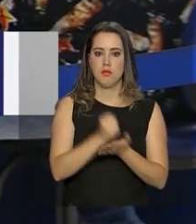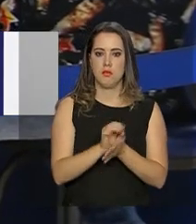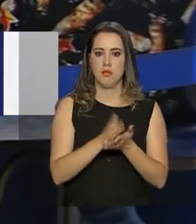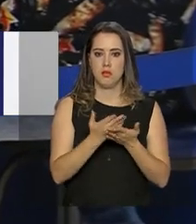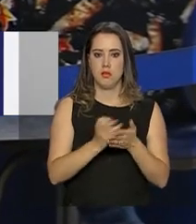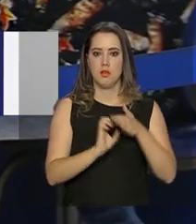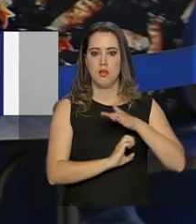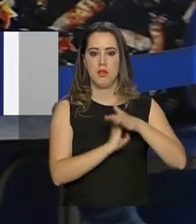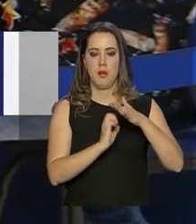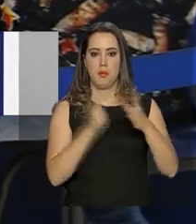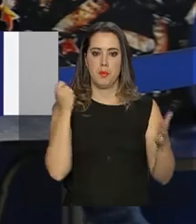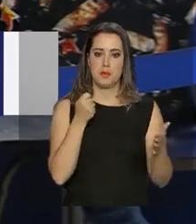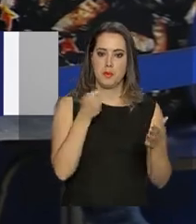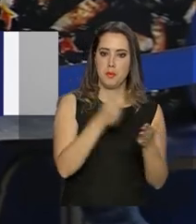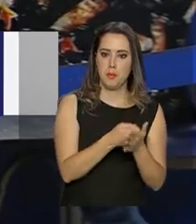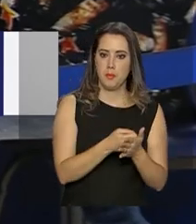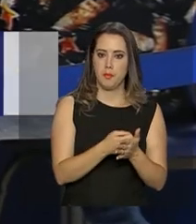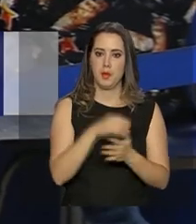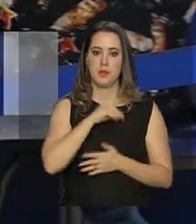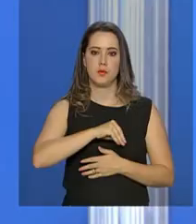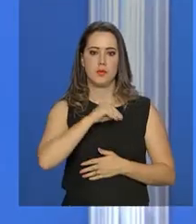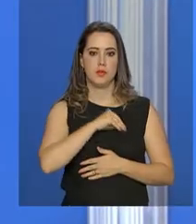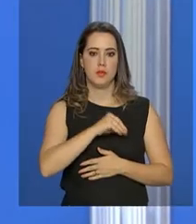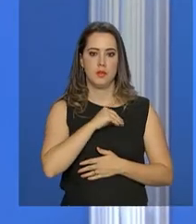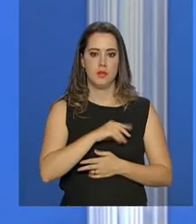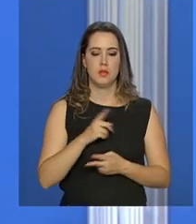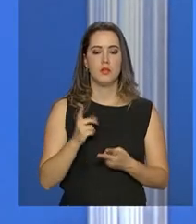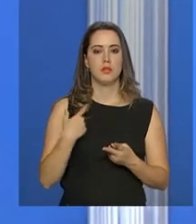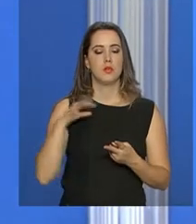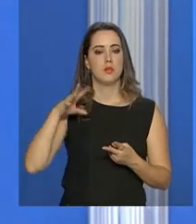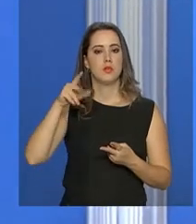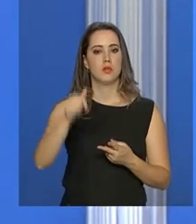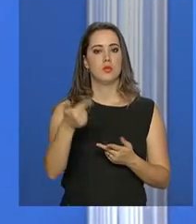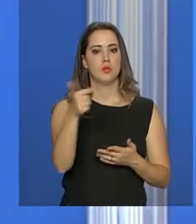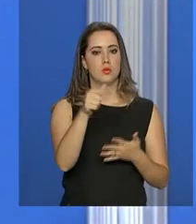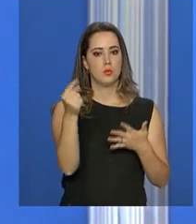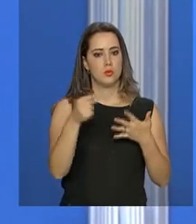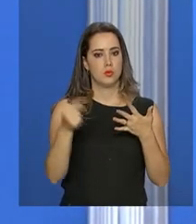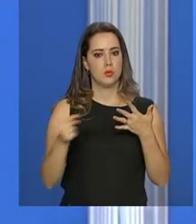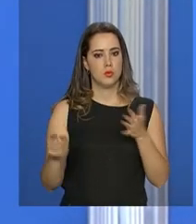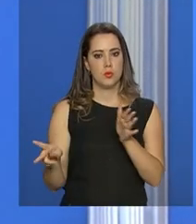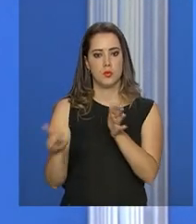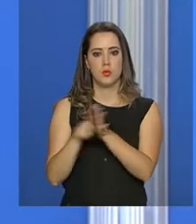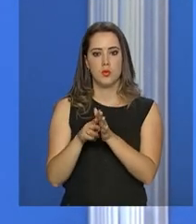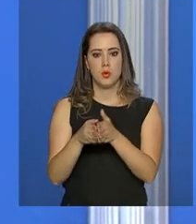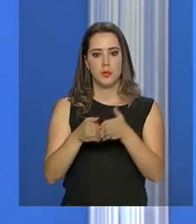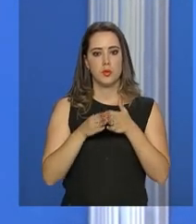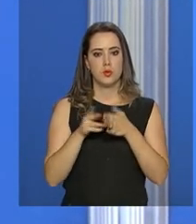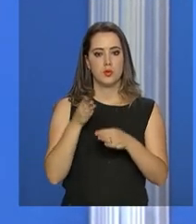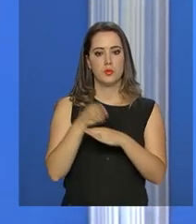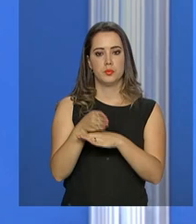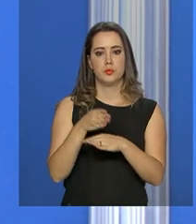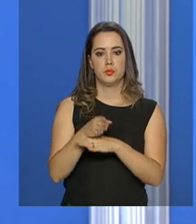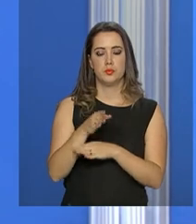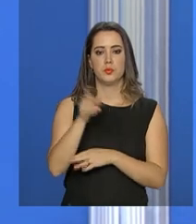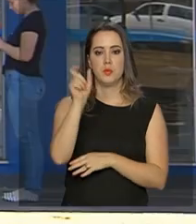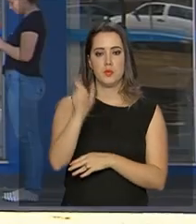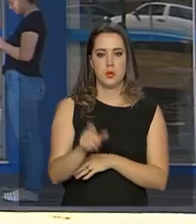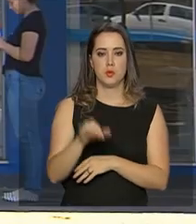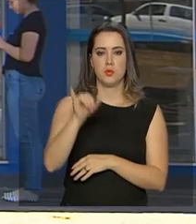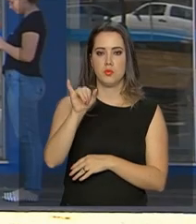empresa que providencia o salário maternidade em todos os outros casos o pedido deve ser feito pelo beneficiário